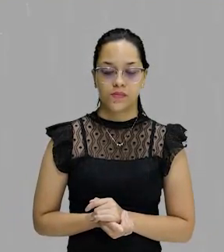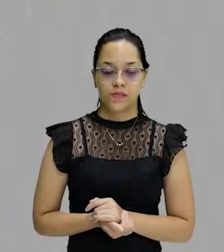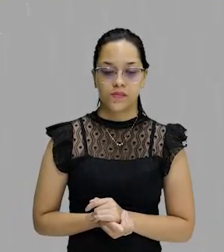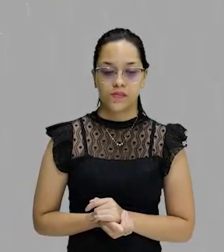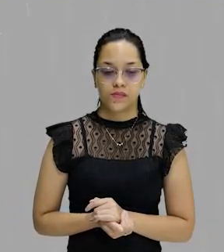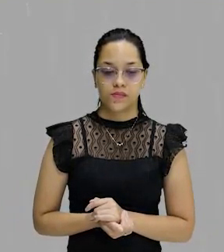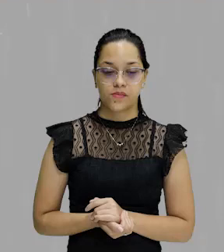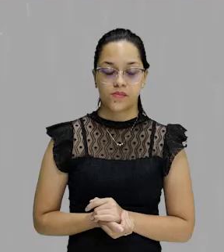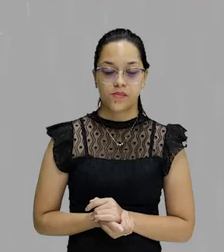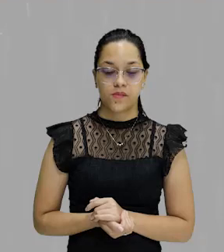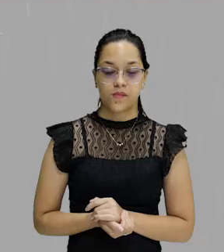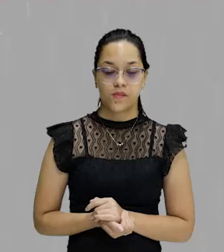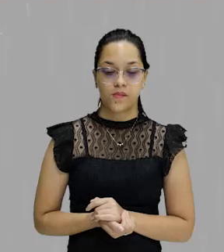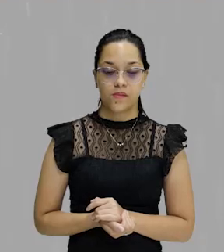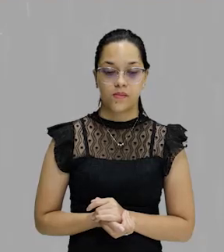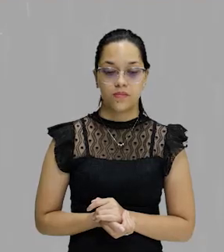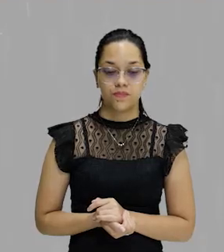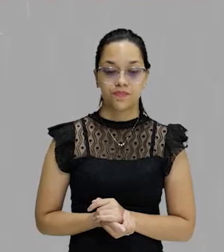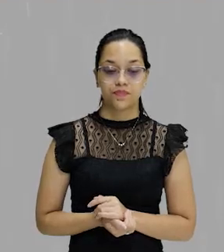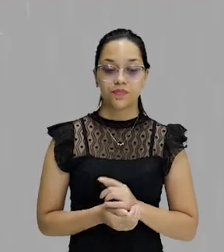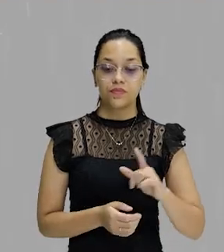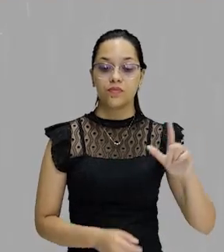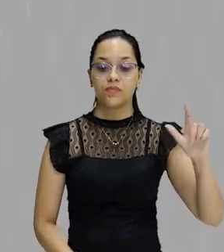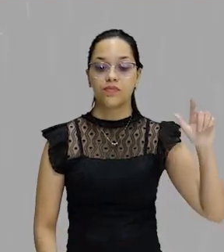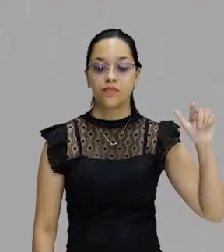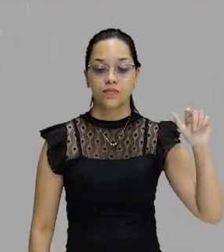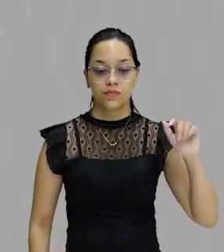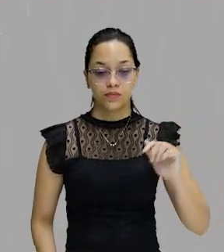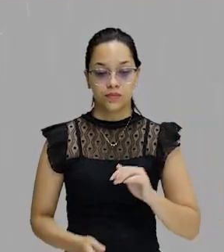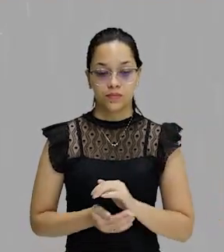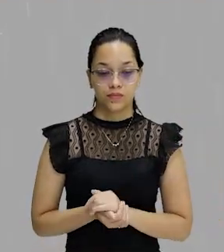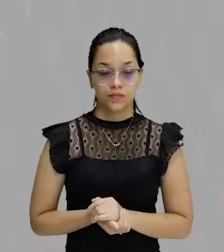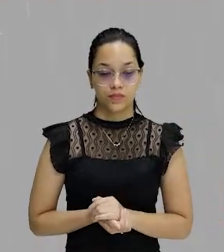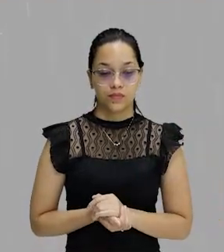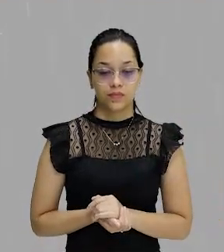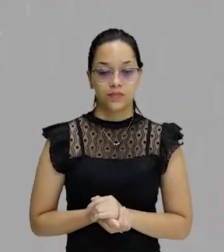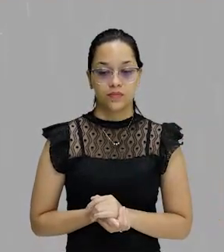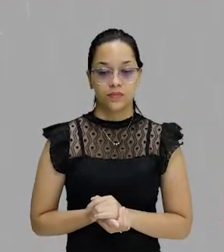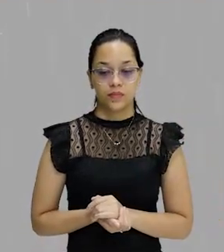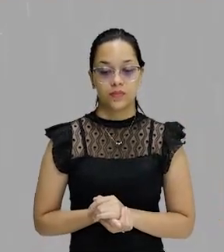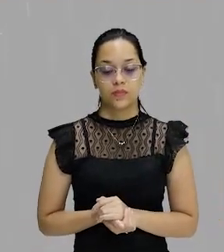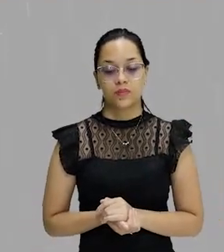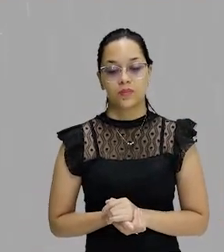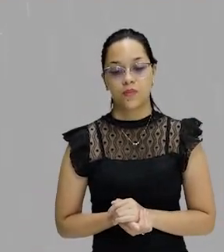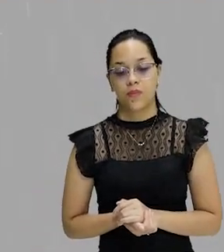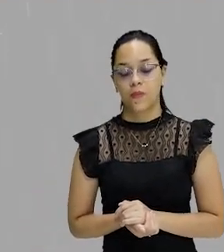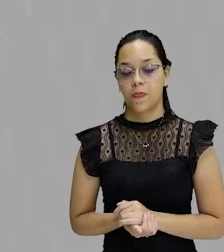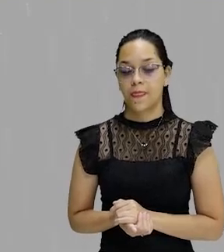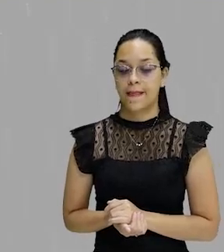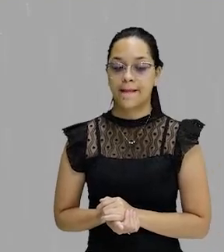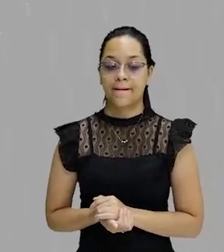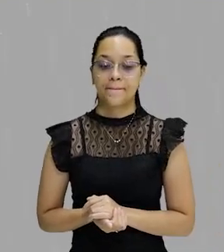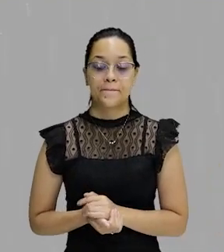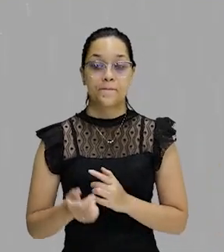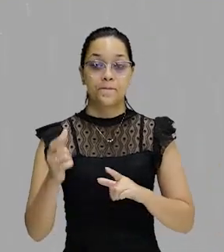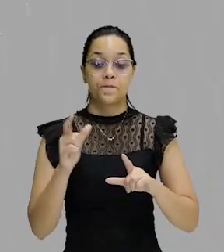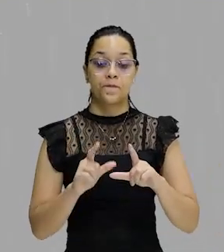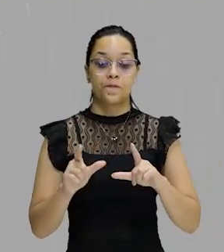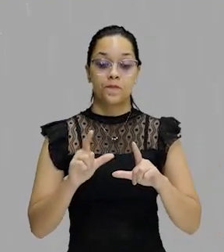fragmento? Intelectual. O surgimento do intelectual no período de destaque do texto evidencia o